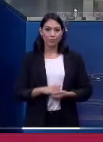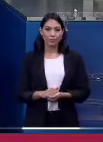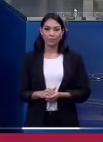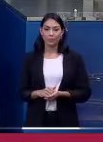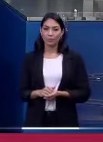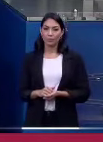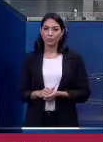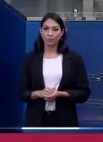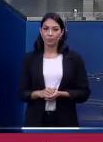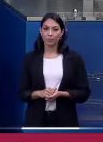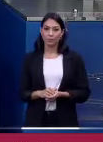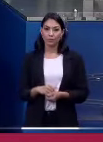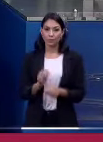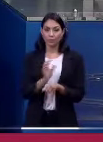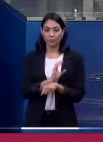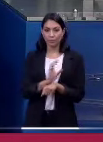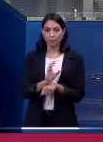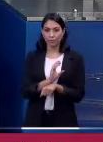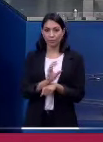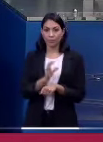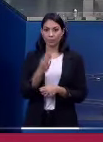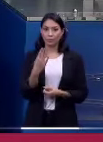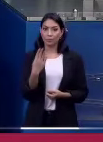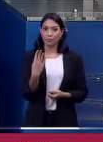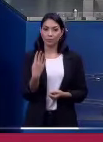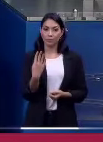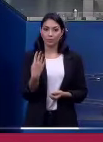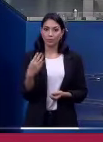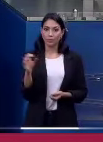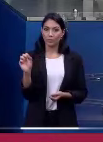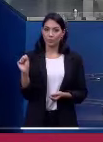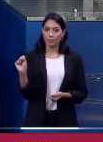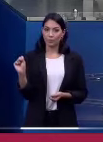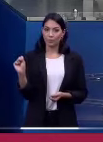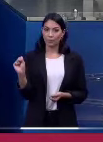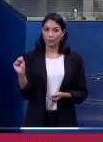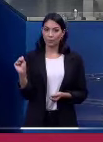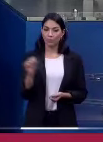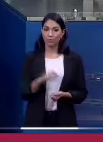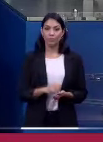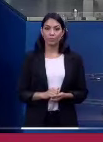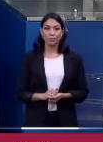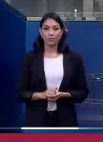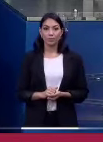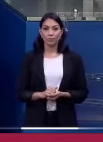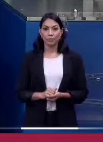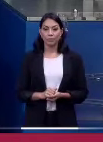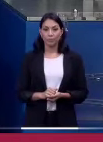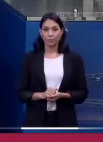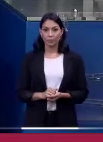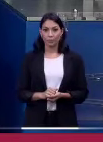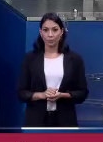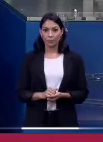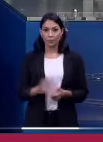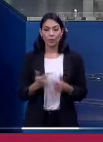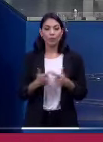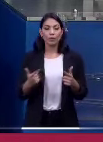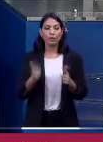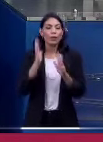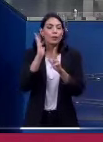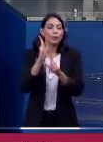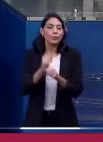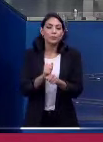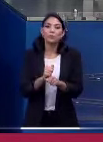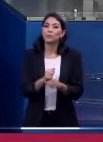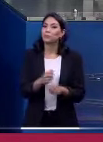vem sorte. Bola cinza, número 48. Cinza, 48. Para sorte, todo